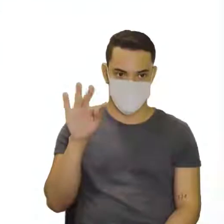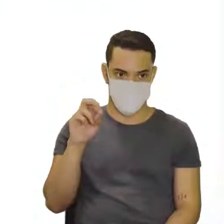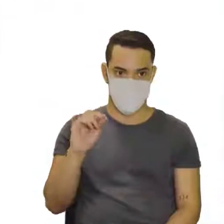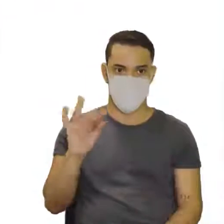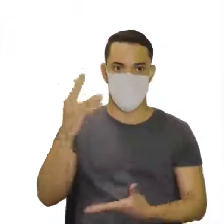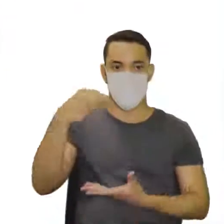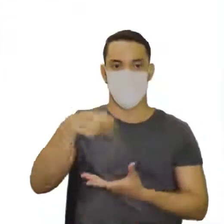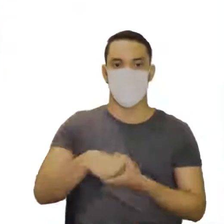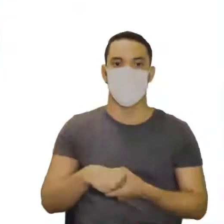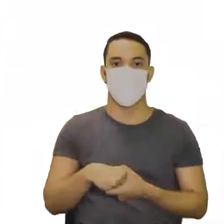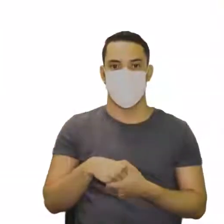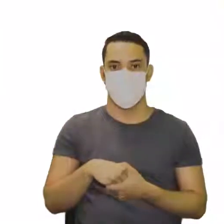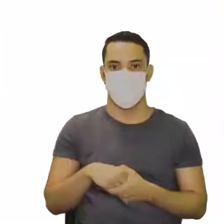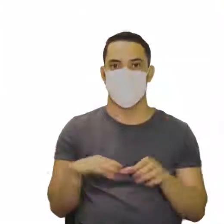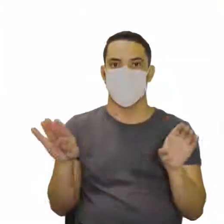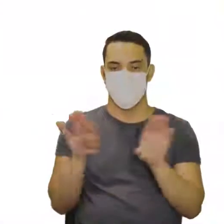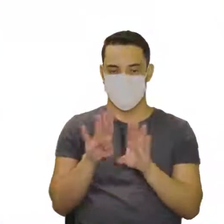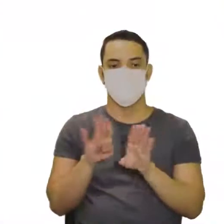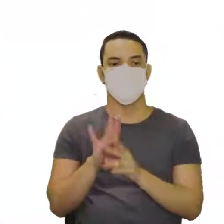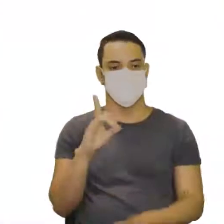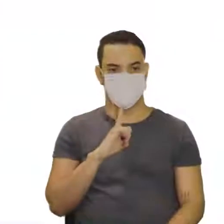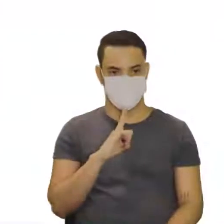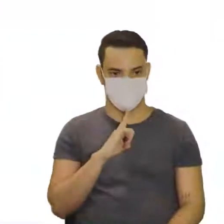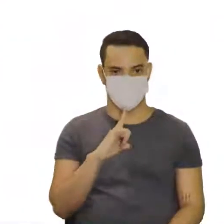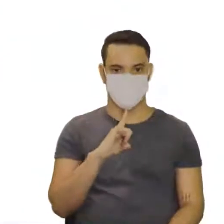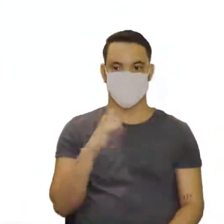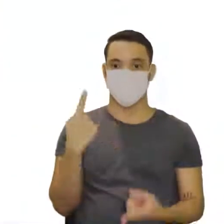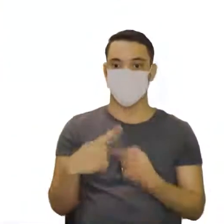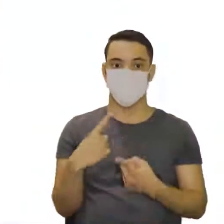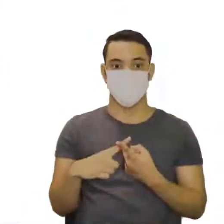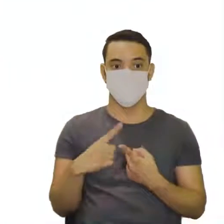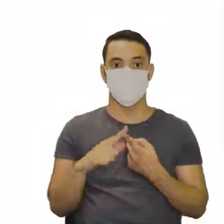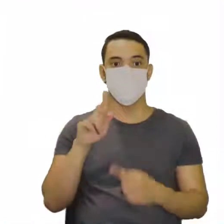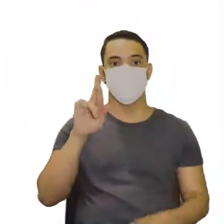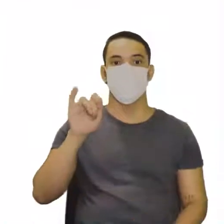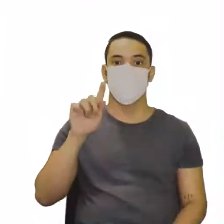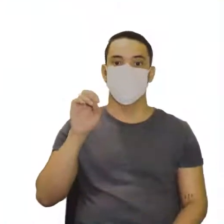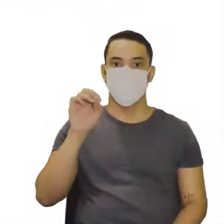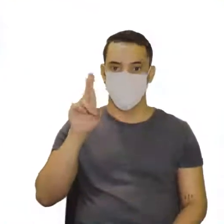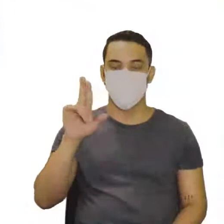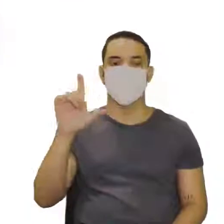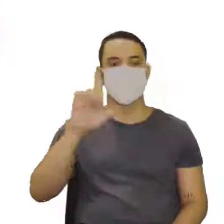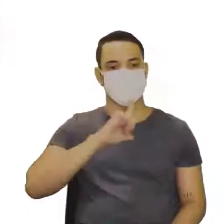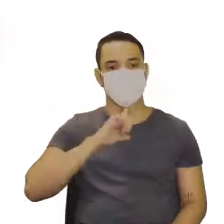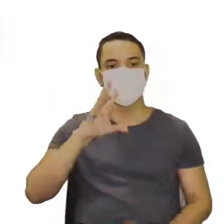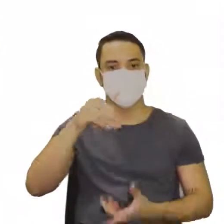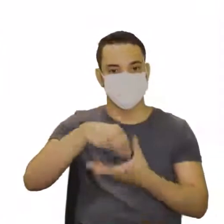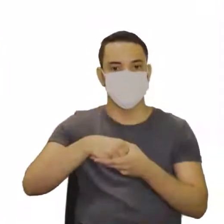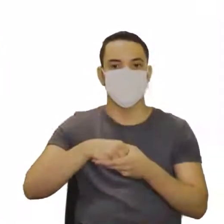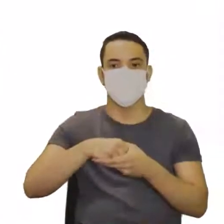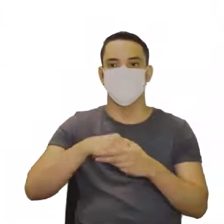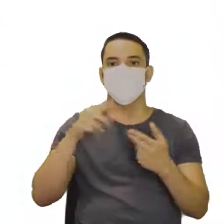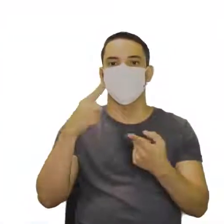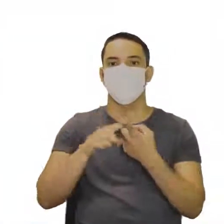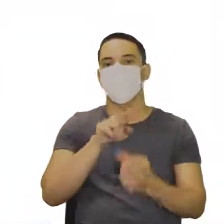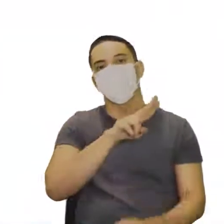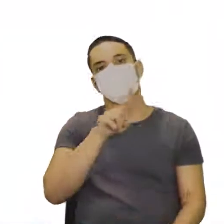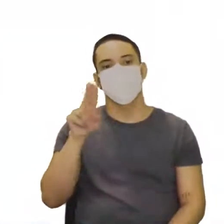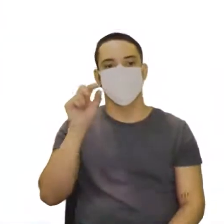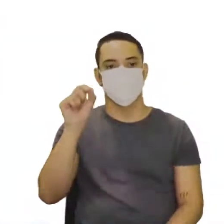interna. O gerador também tem isso, né, pessoal? O gerador ele também tem uma resistência interna que nós chamamos